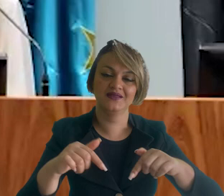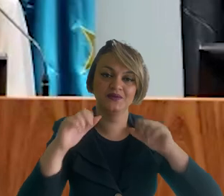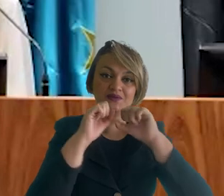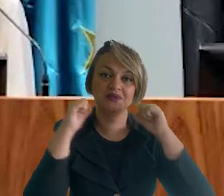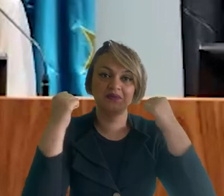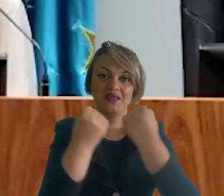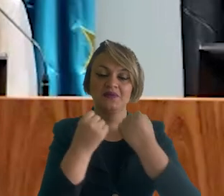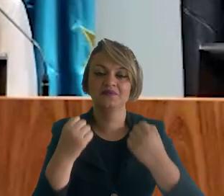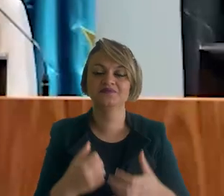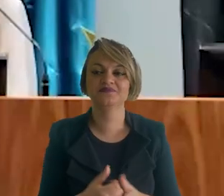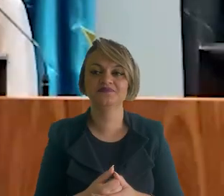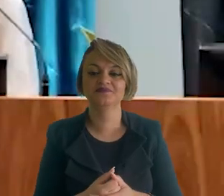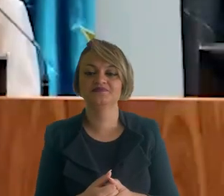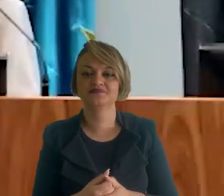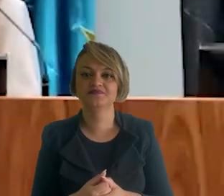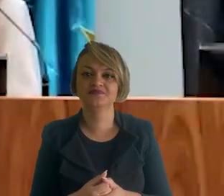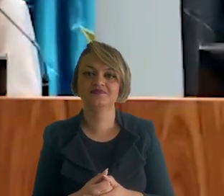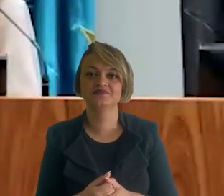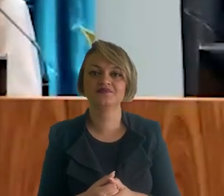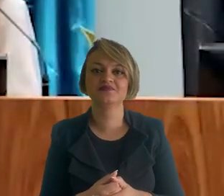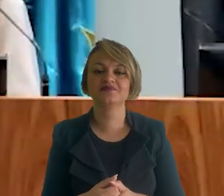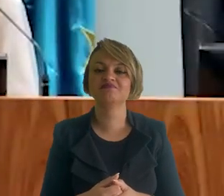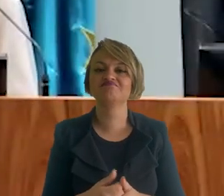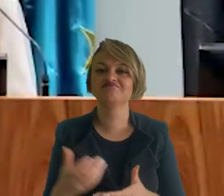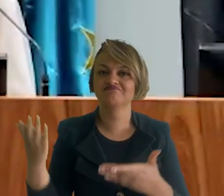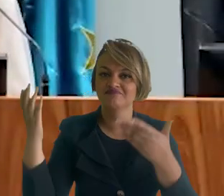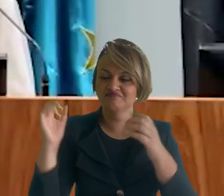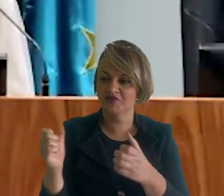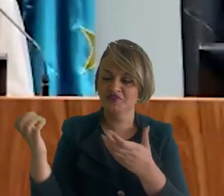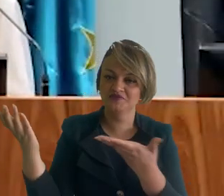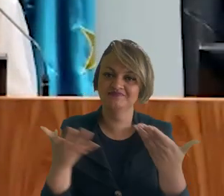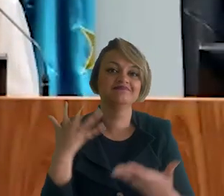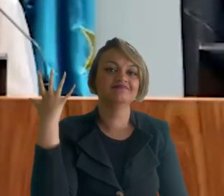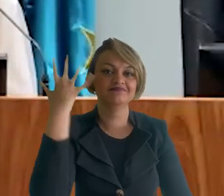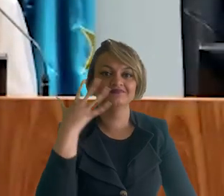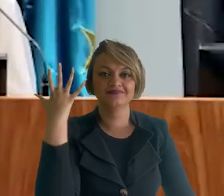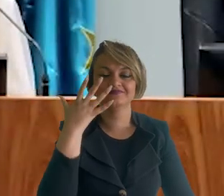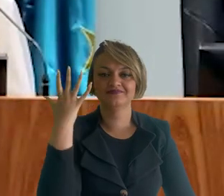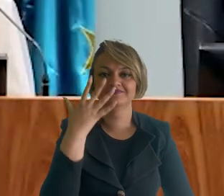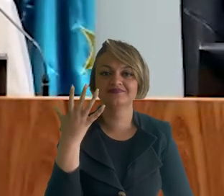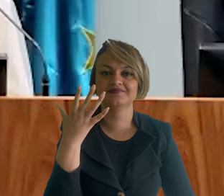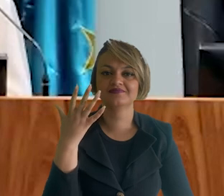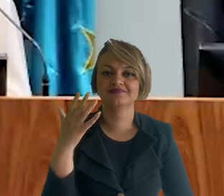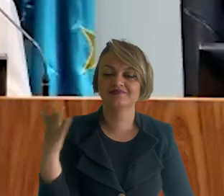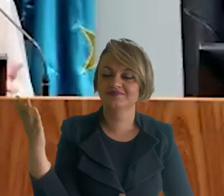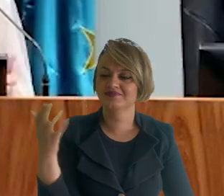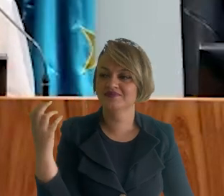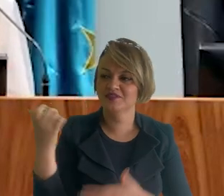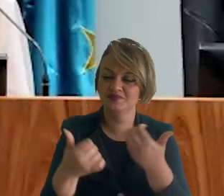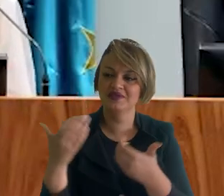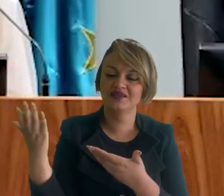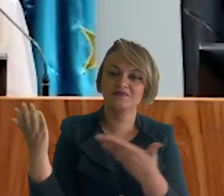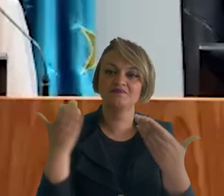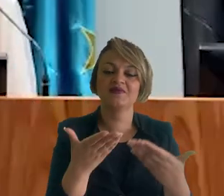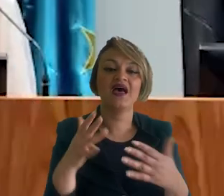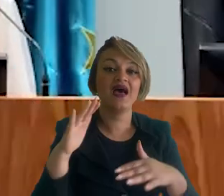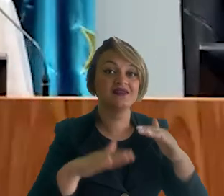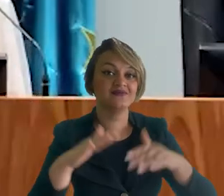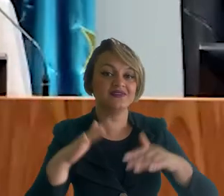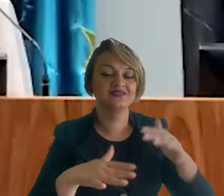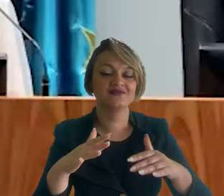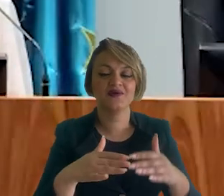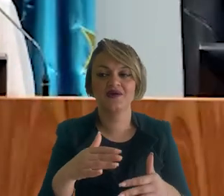seminário eu imediatamente passo a palavra vossa excelência fazendo aqui às vezes